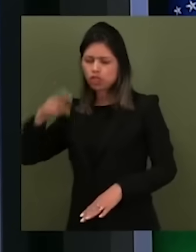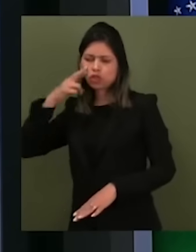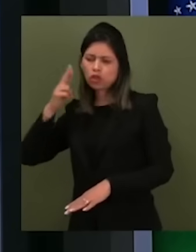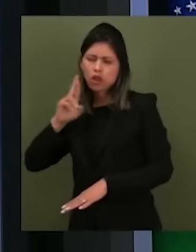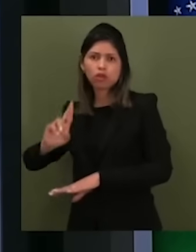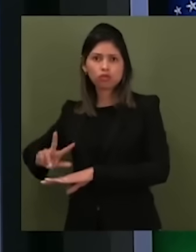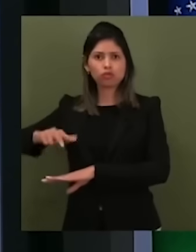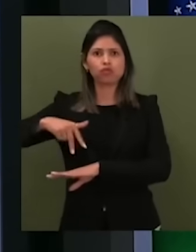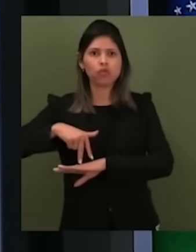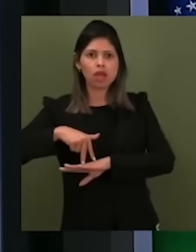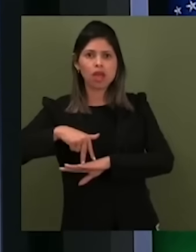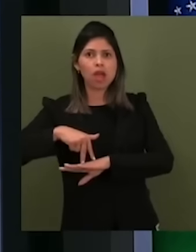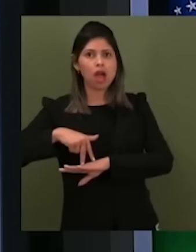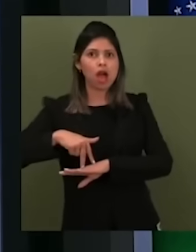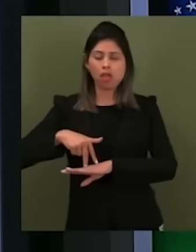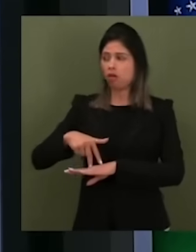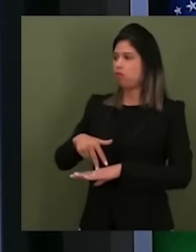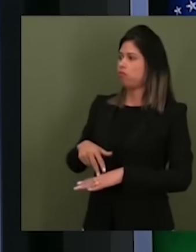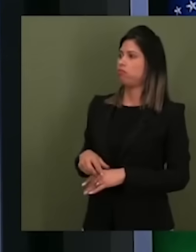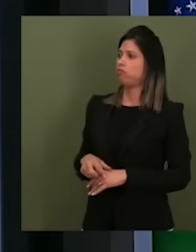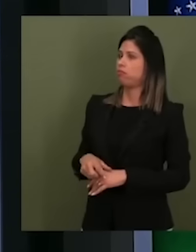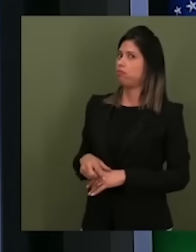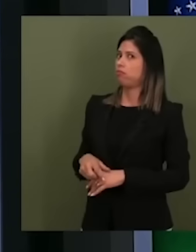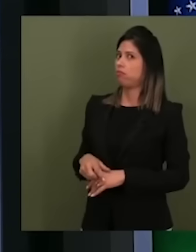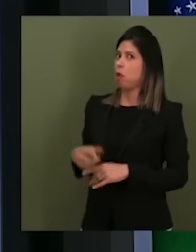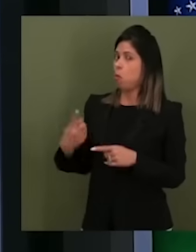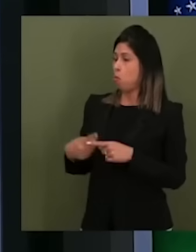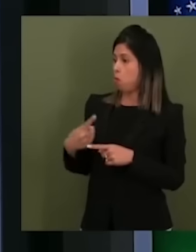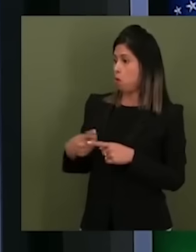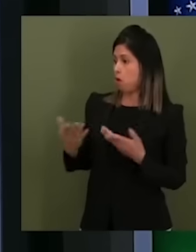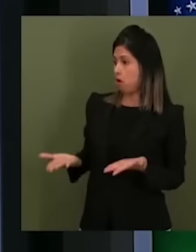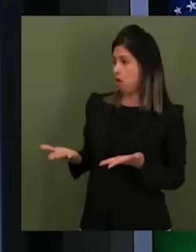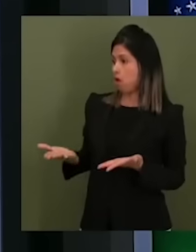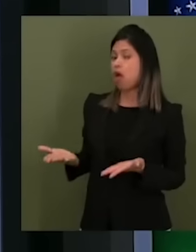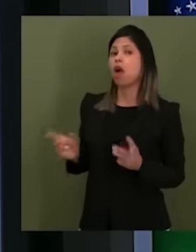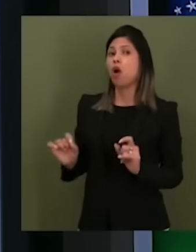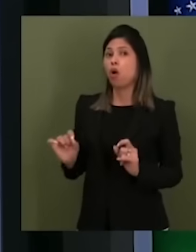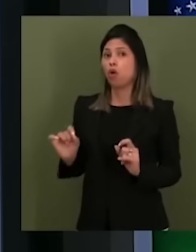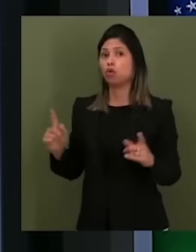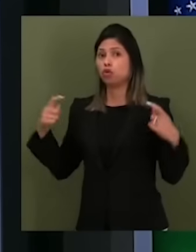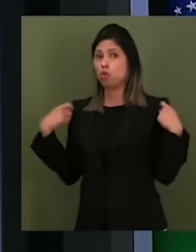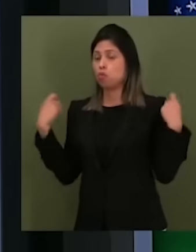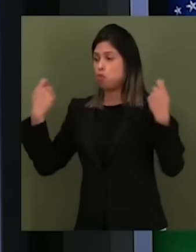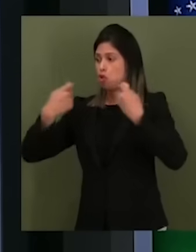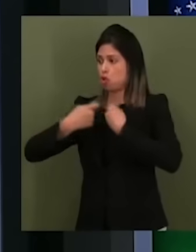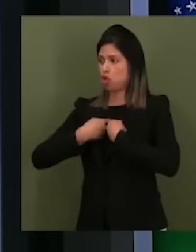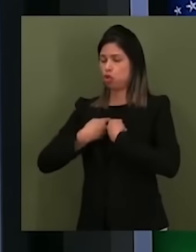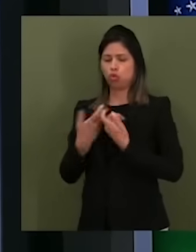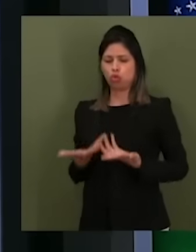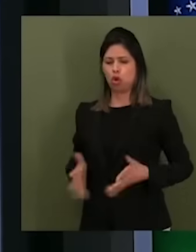já se tem uma implicação, porque os ministros já não querem as atitudes dessa casa. Essa casa tem que ser